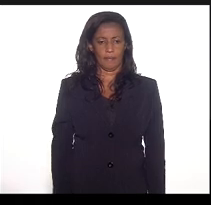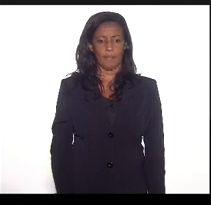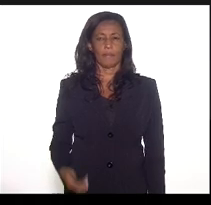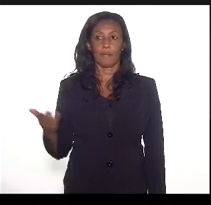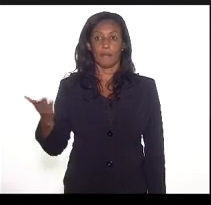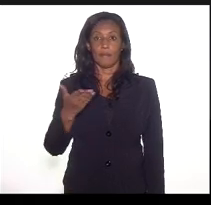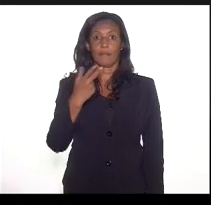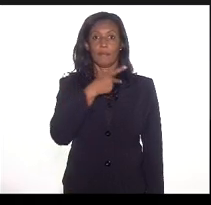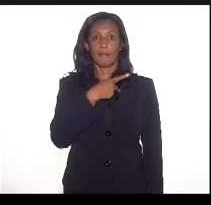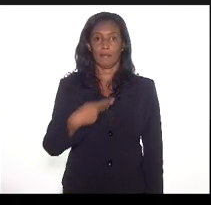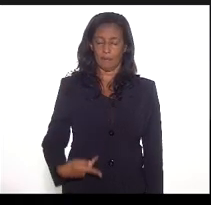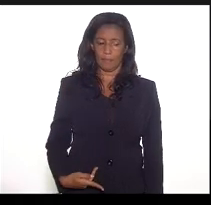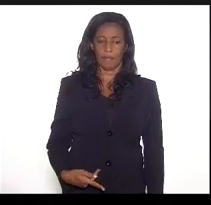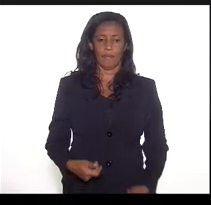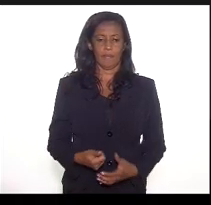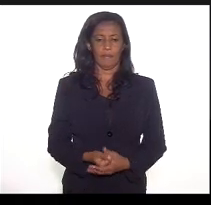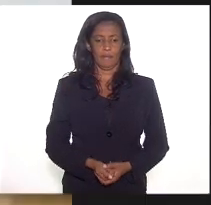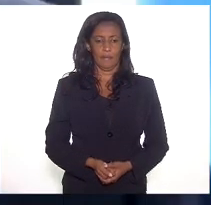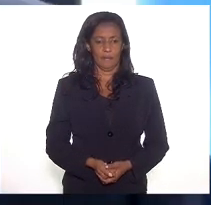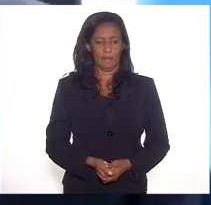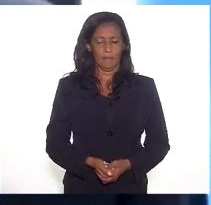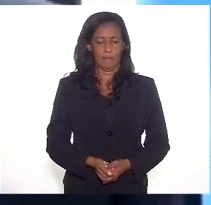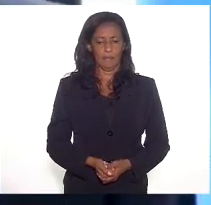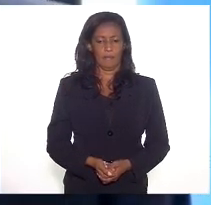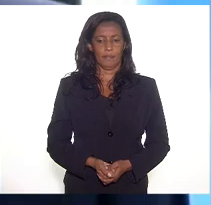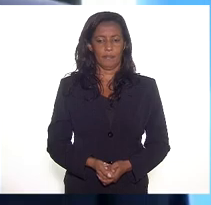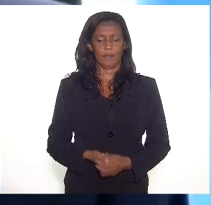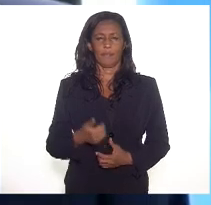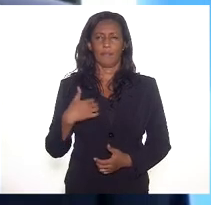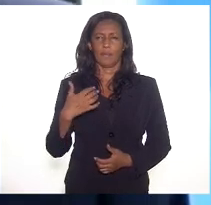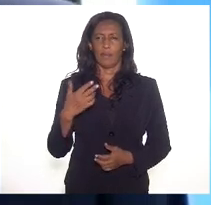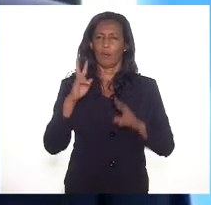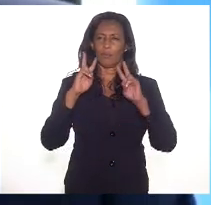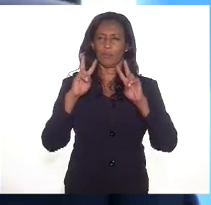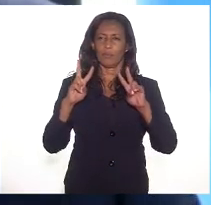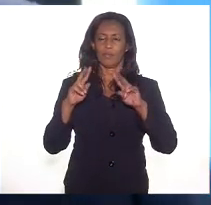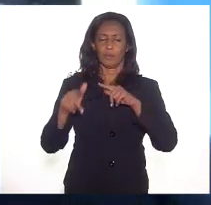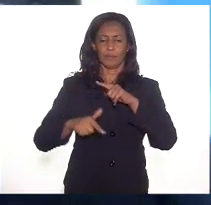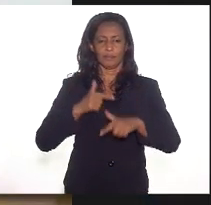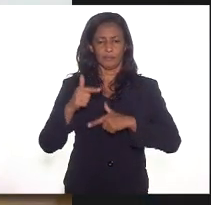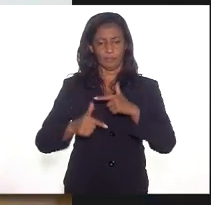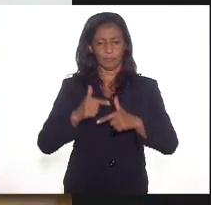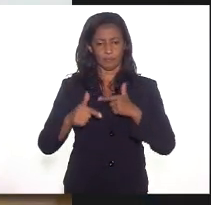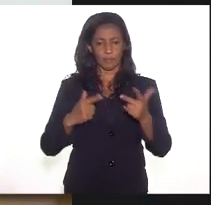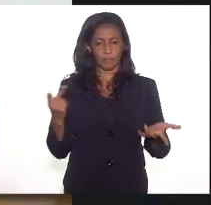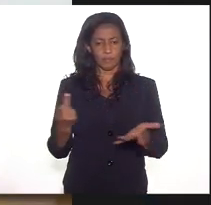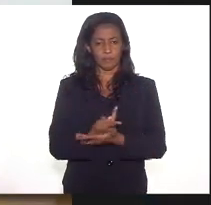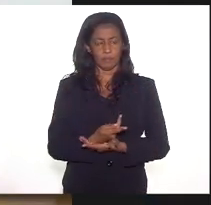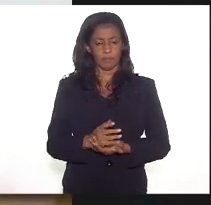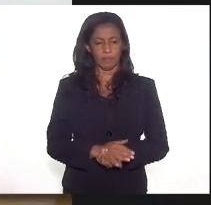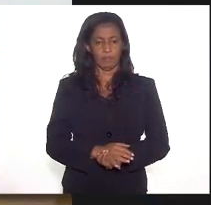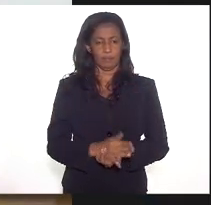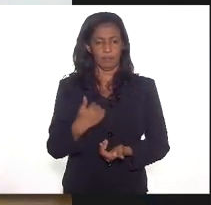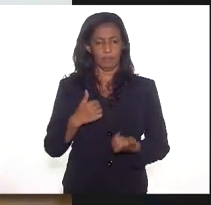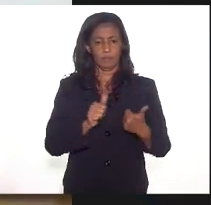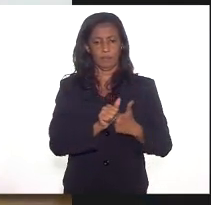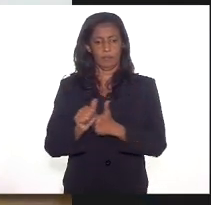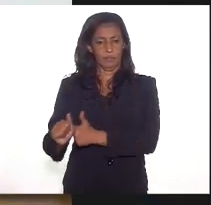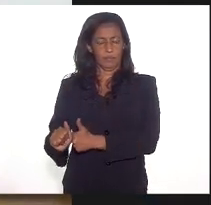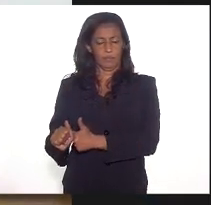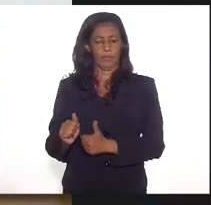Presidente, presidente, aí. Oi. Eu queria estar do testemunho aqui do trabalho que foi realizado, e eu acompanhei por parte